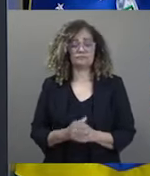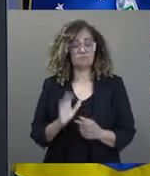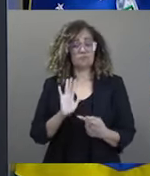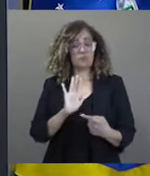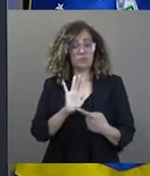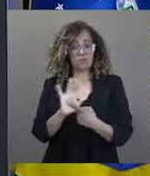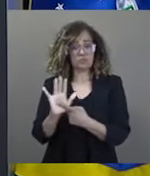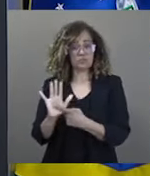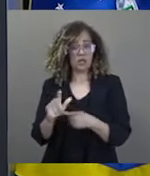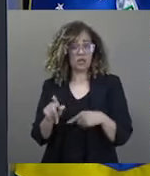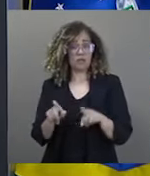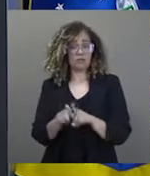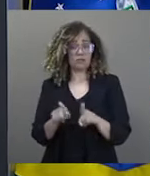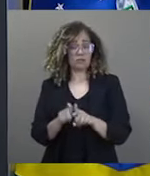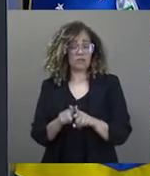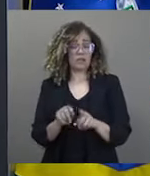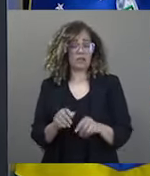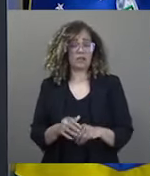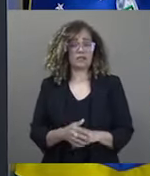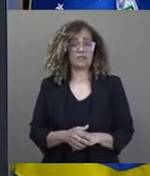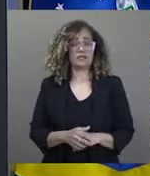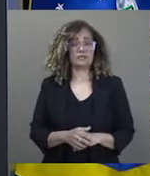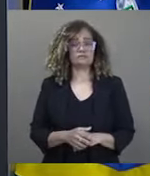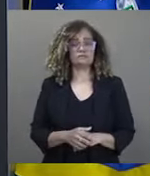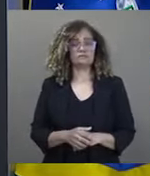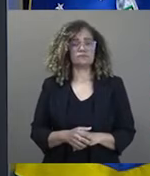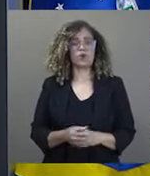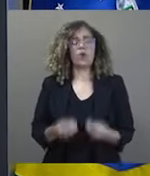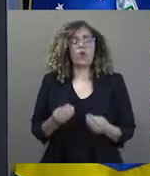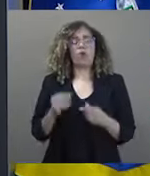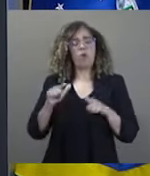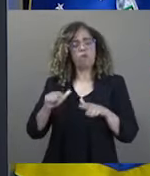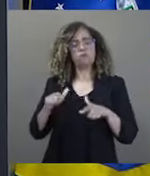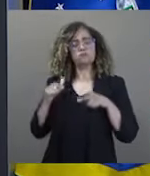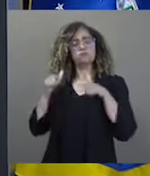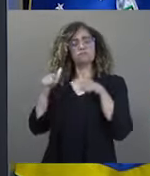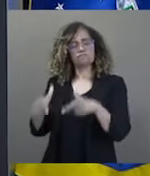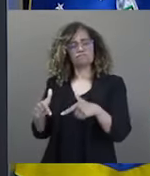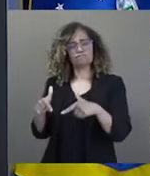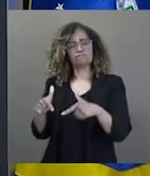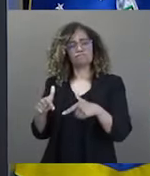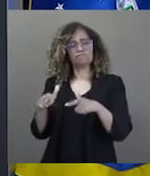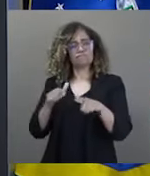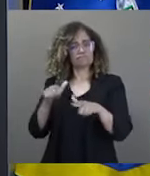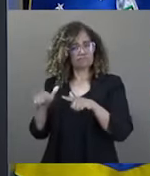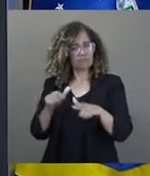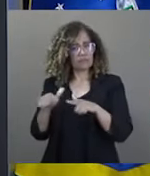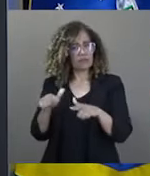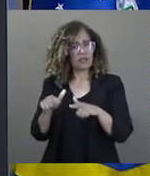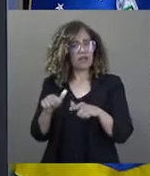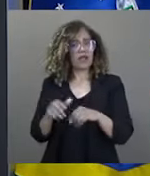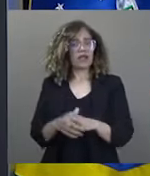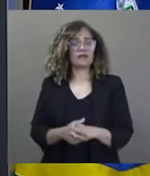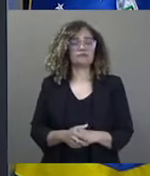como se deve agir na